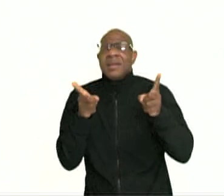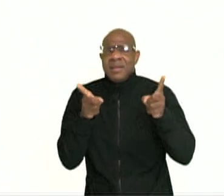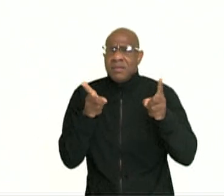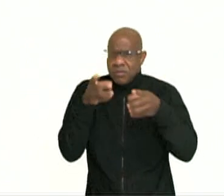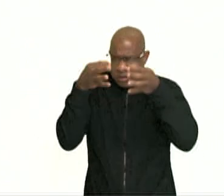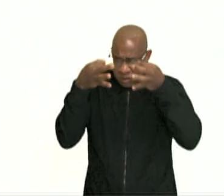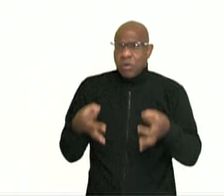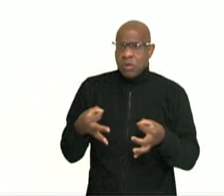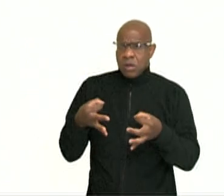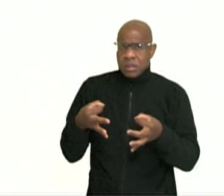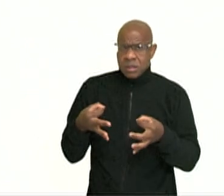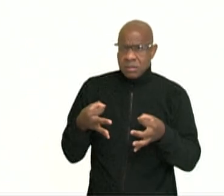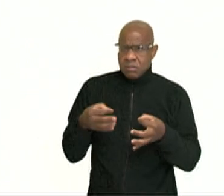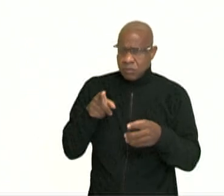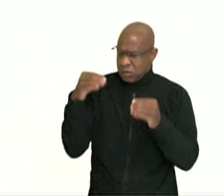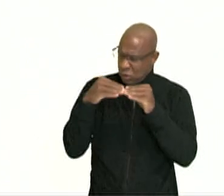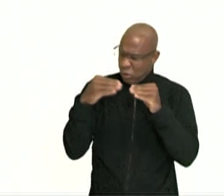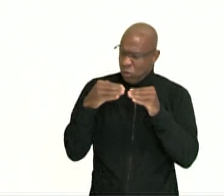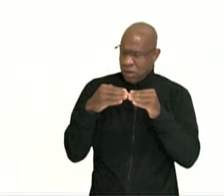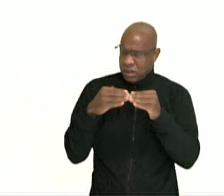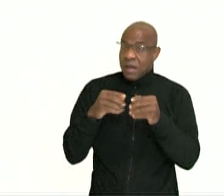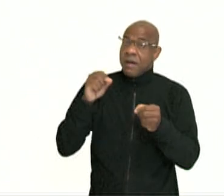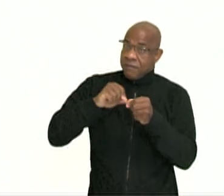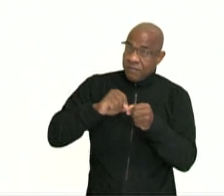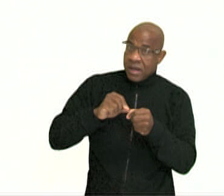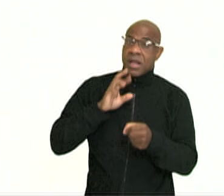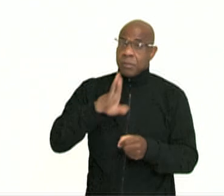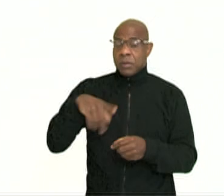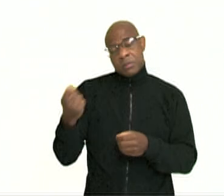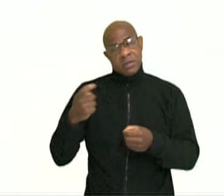afirmação? Faz aí que eu te aguardo aqui.